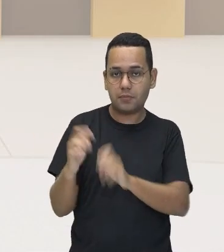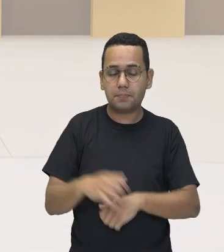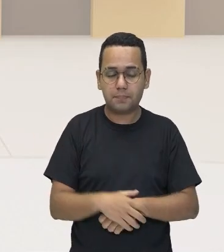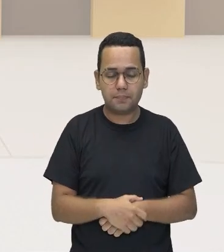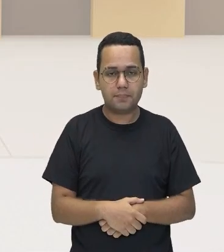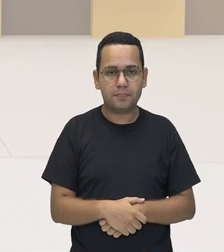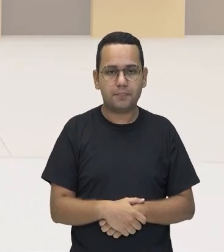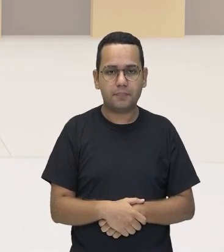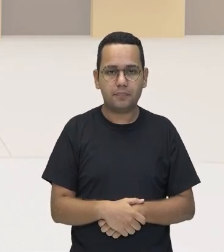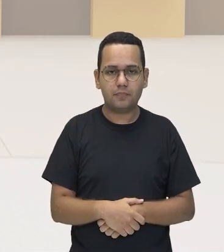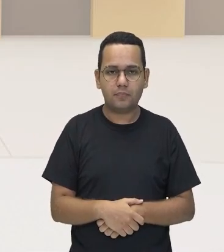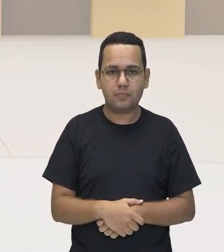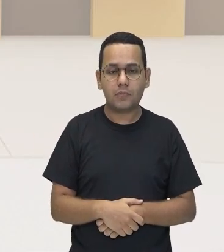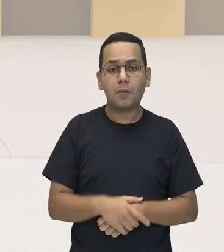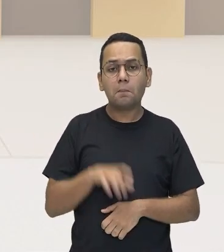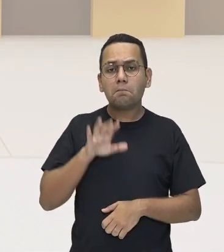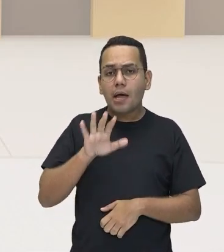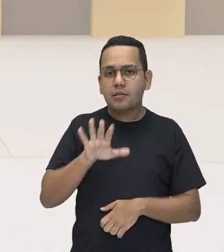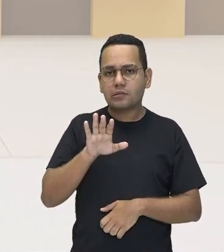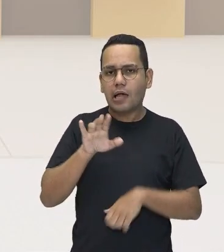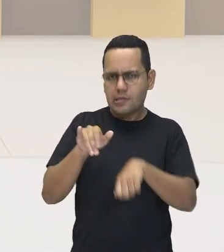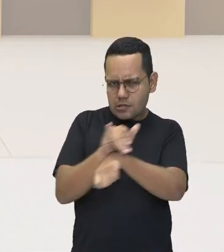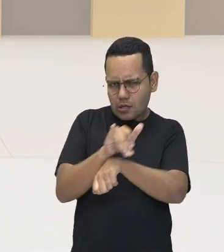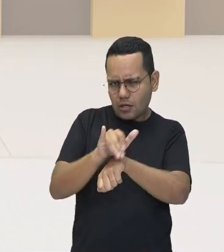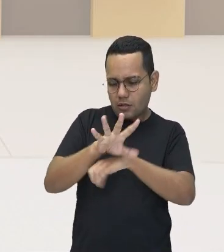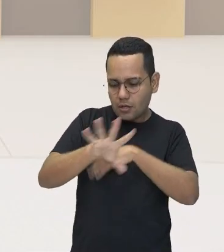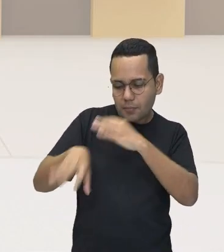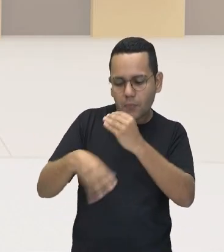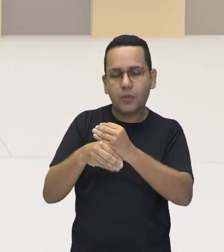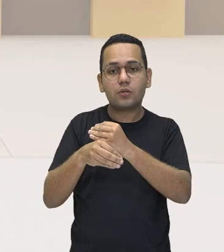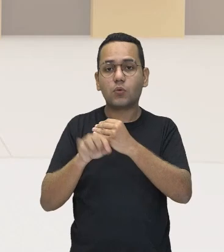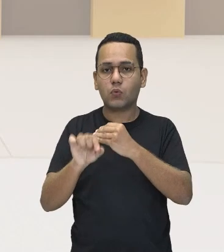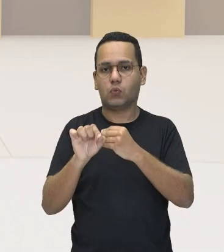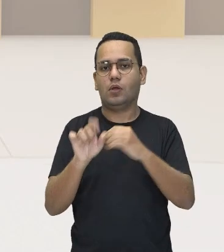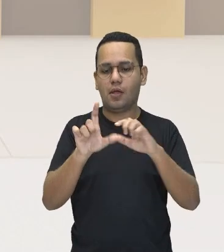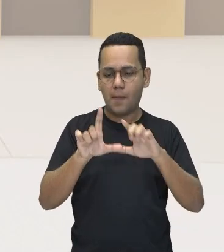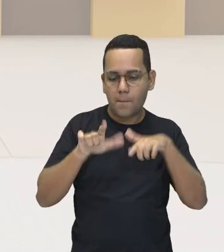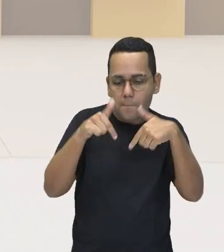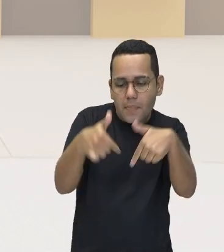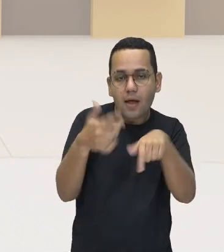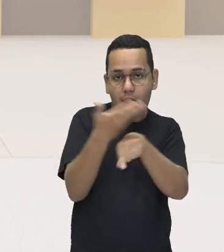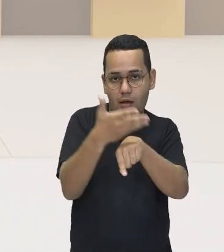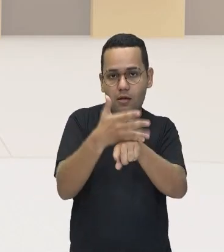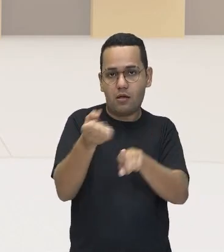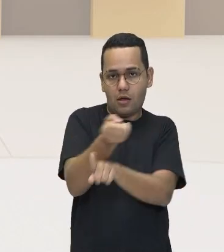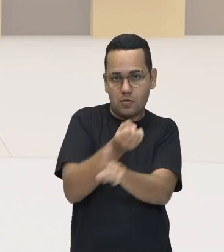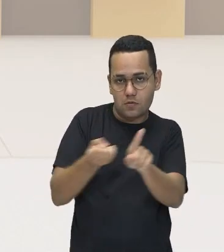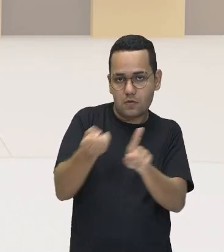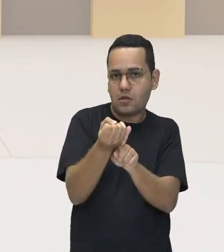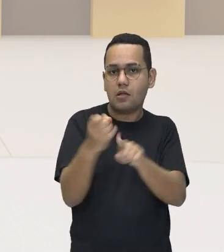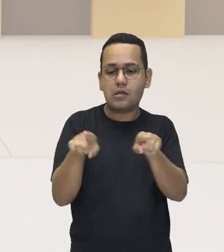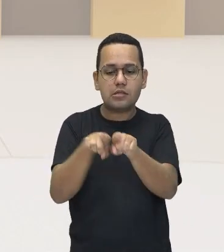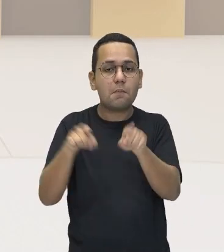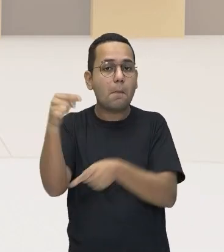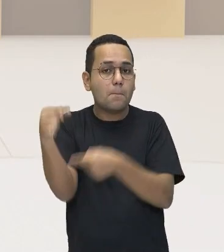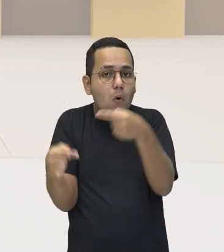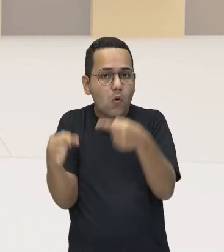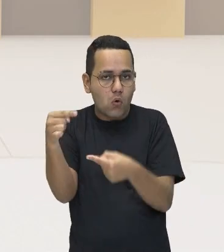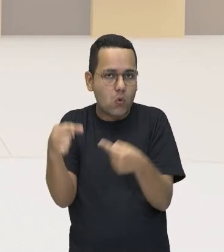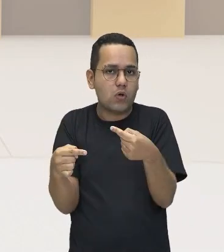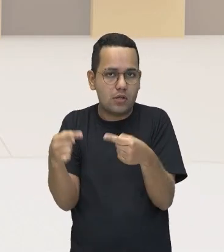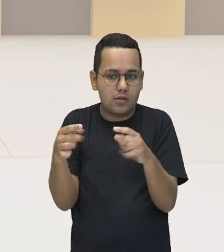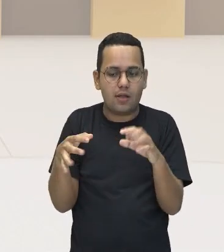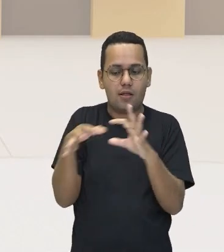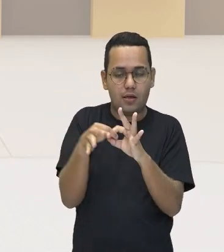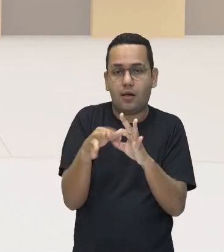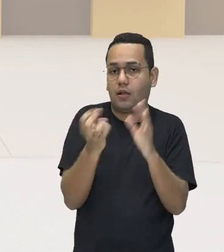de políticas, né, e práticas de responsabilidade social corporativa já dentro do seu empreendimento.